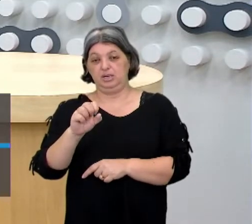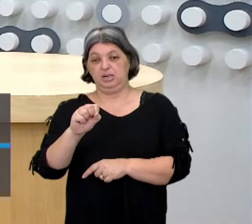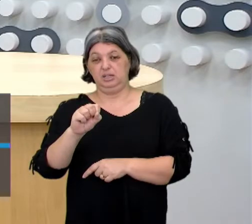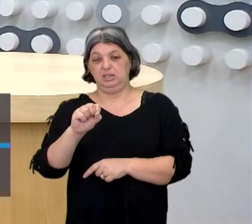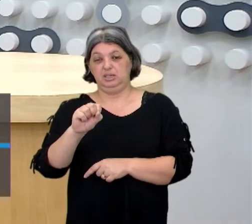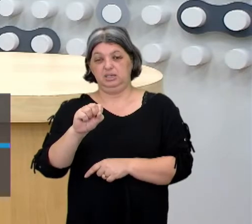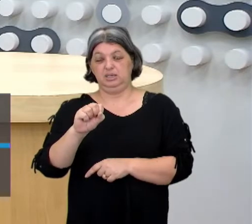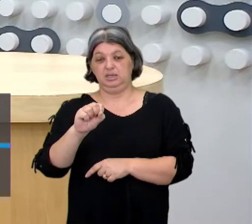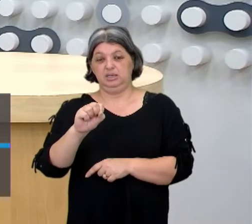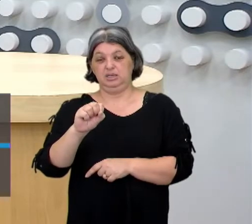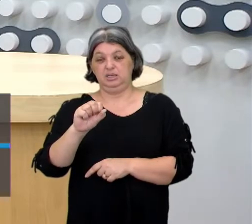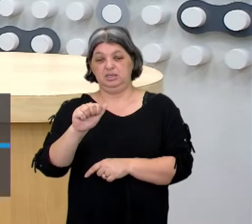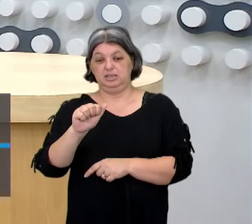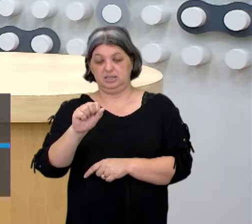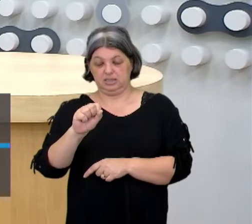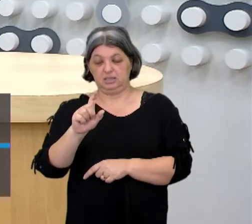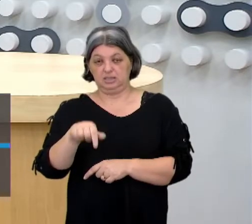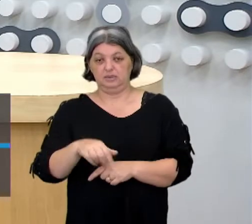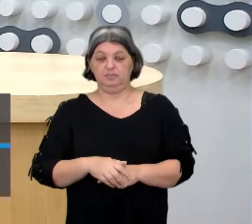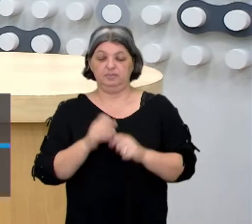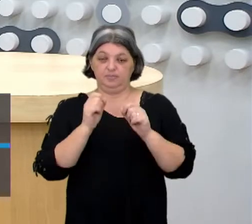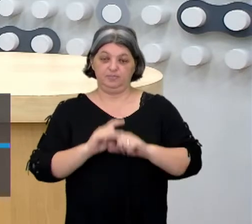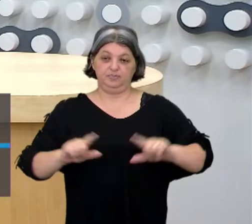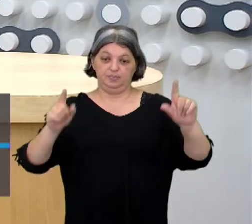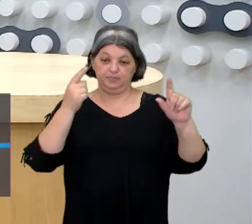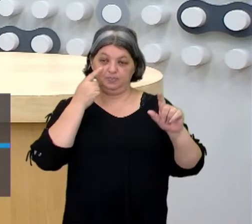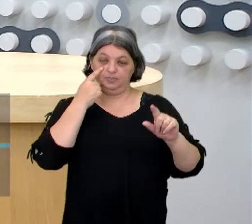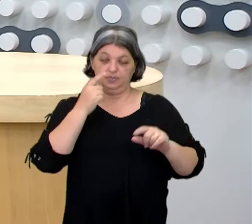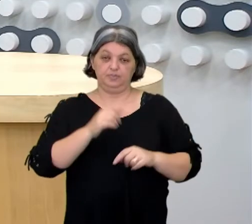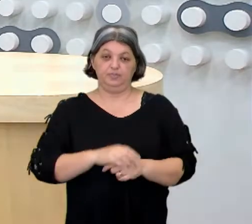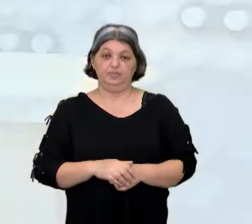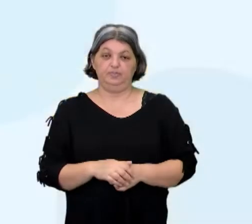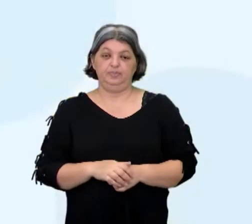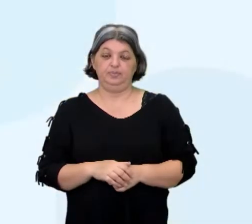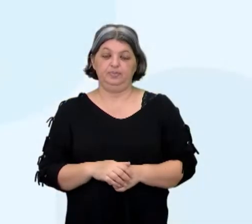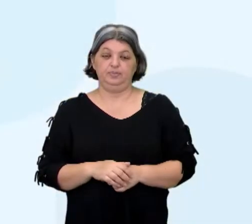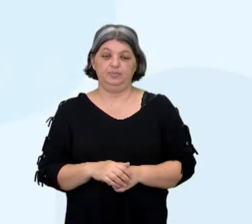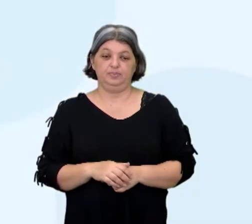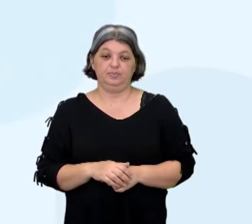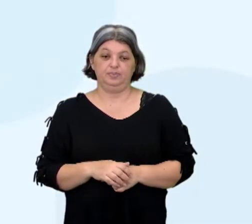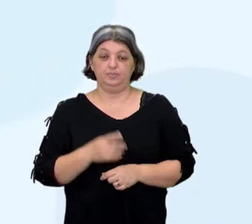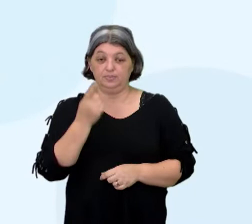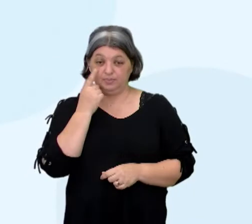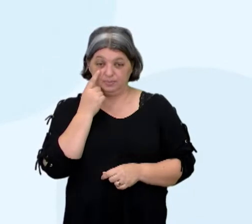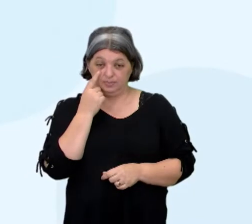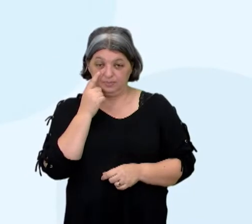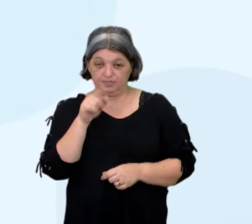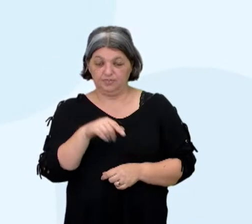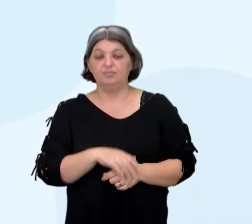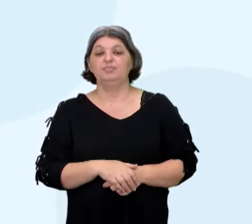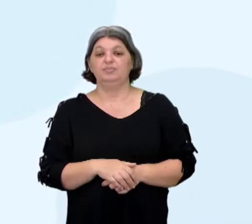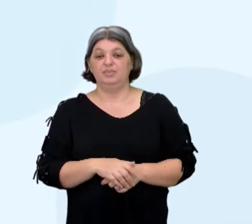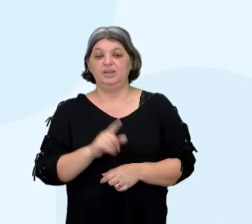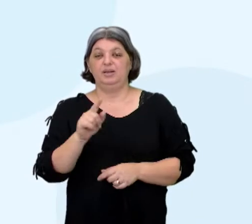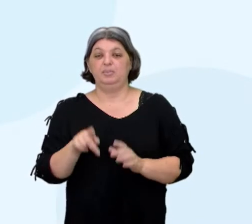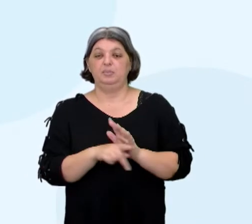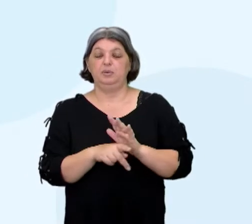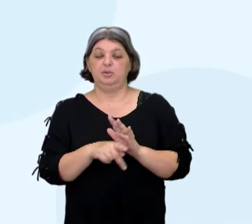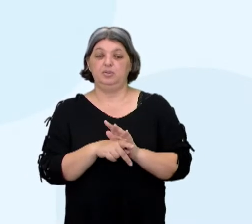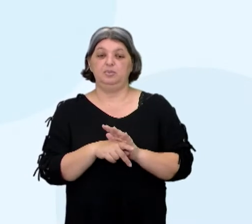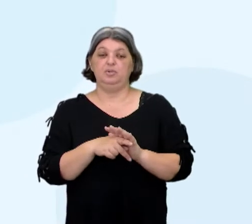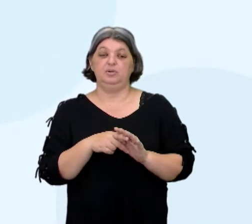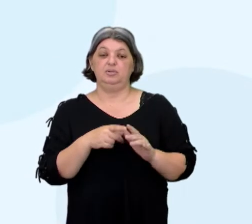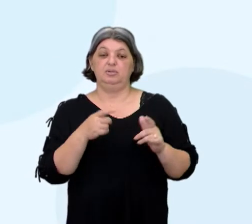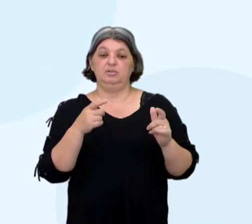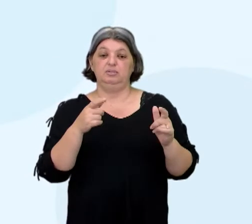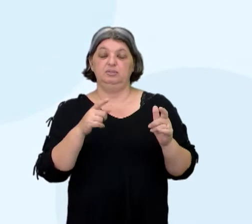da época aí. Então pode colocar na tela aí, por gentileza. A gente vai ver aí, ó, tá lá, ó, sismógrafo, né? Na realidade,